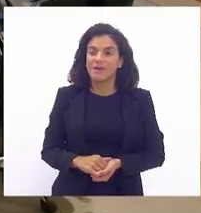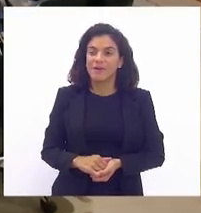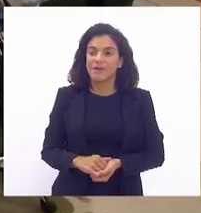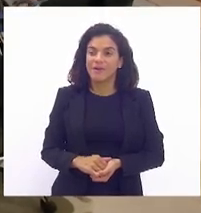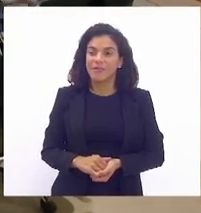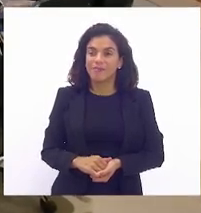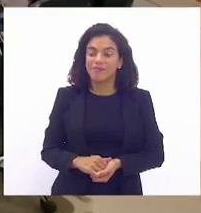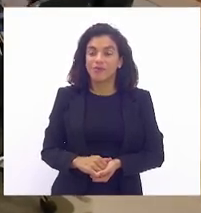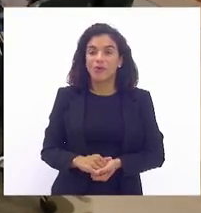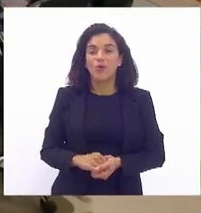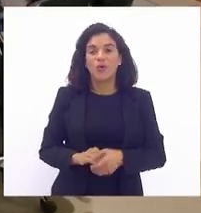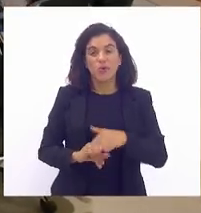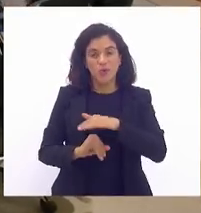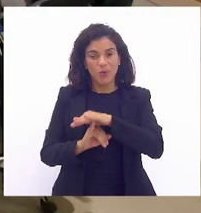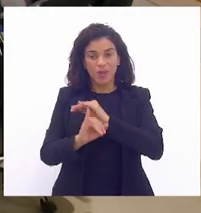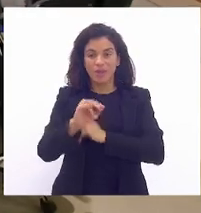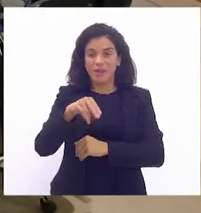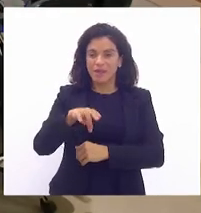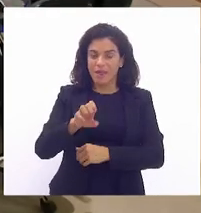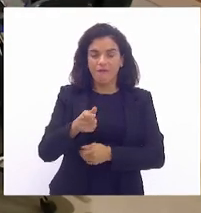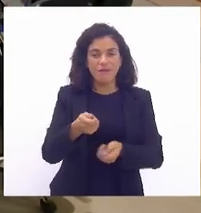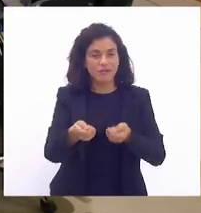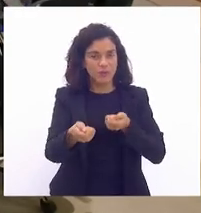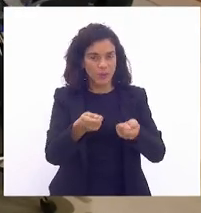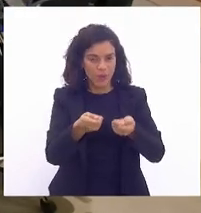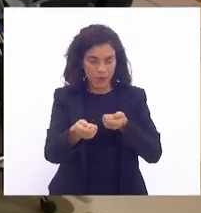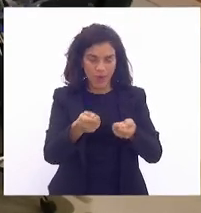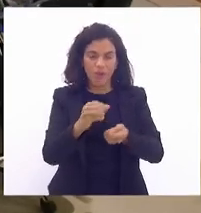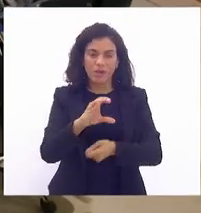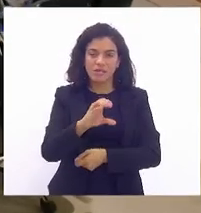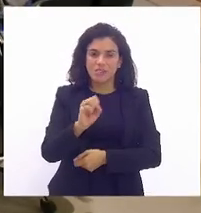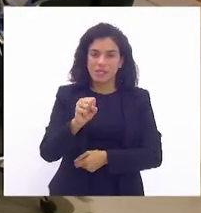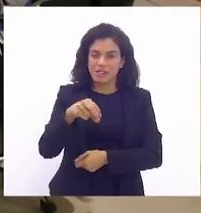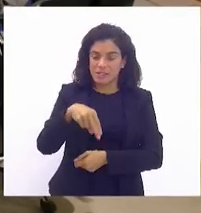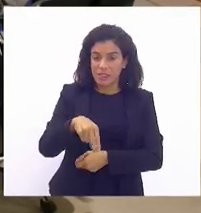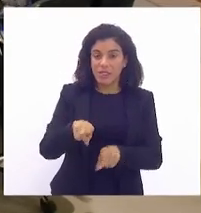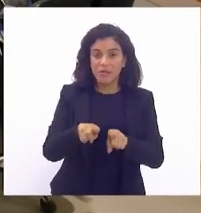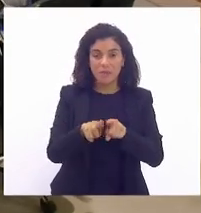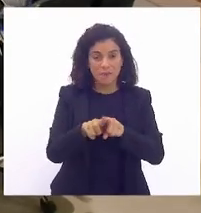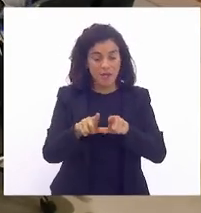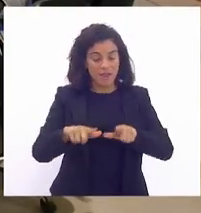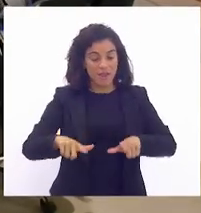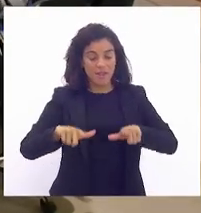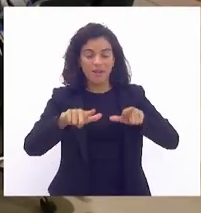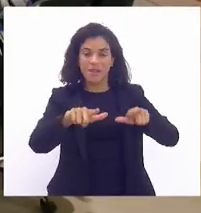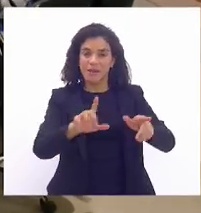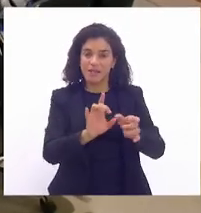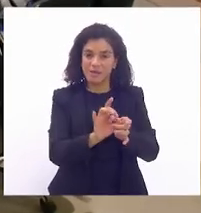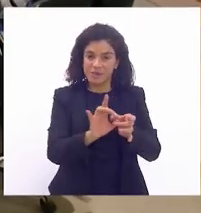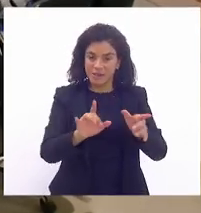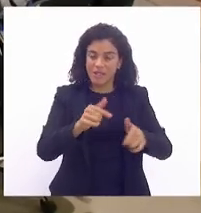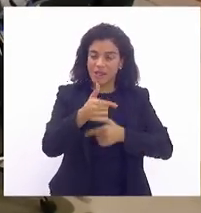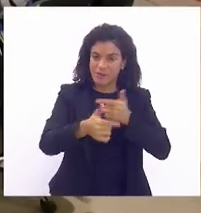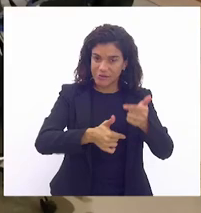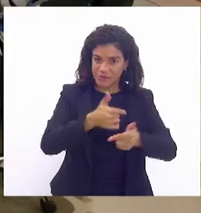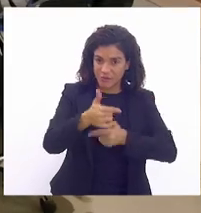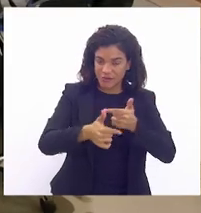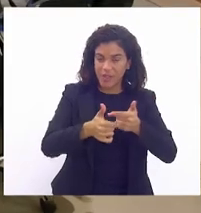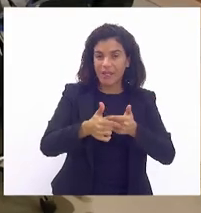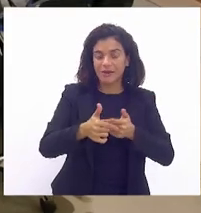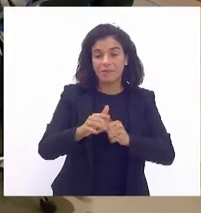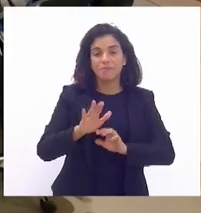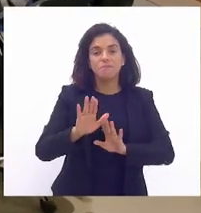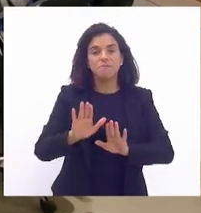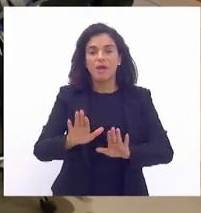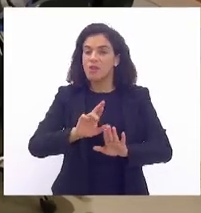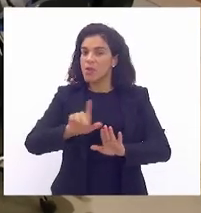O INEA faz o controle ambiental da CSN e licencia, né, a atividade aqui. Não